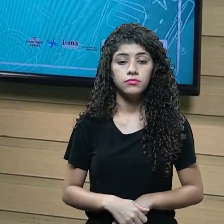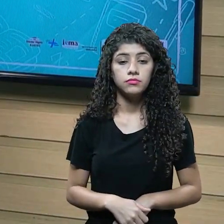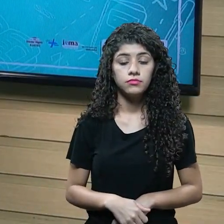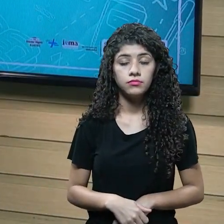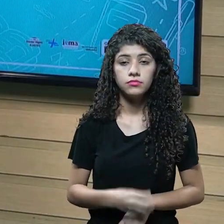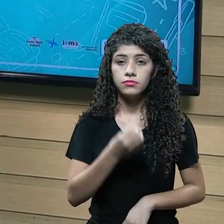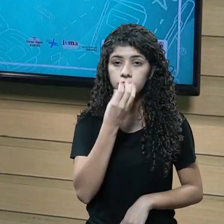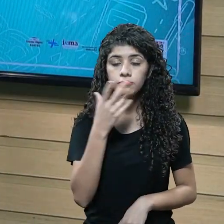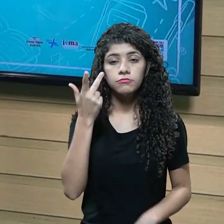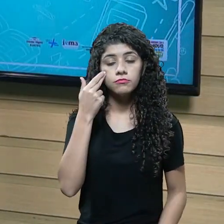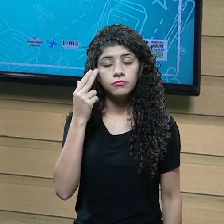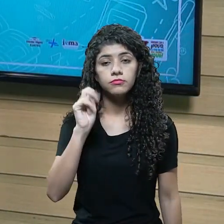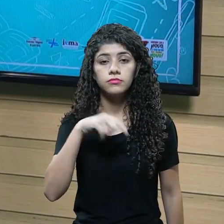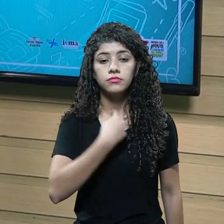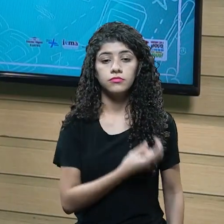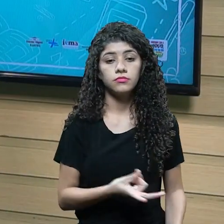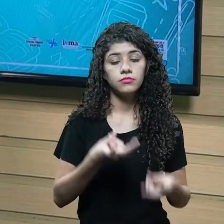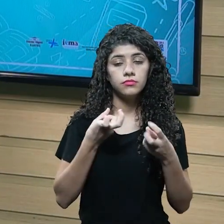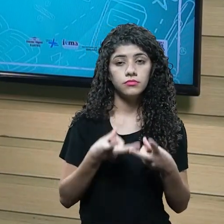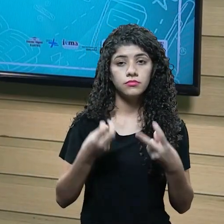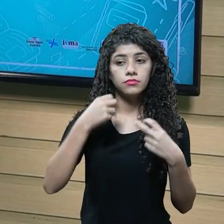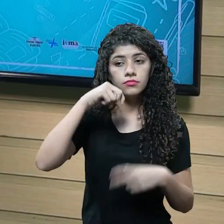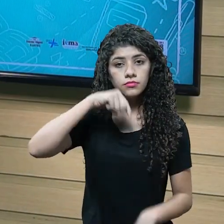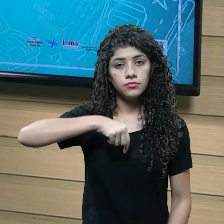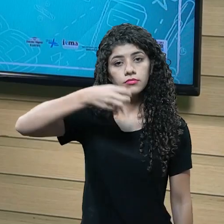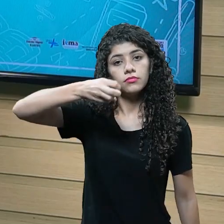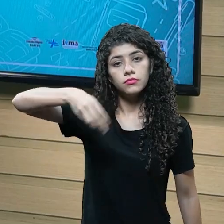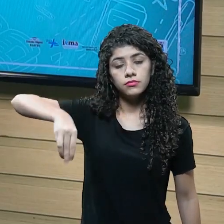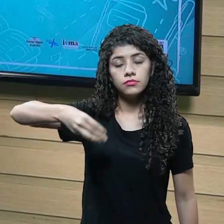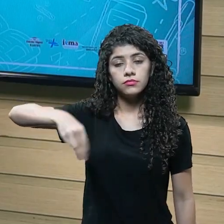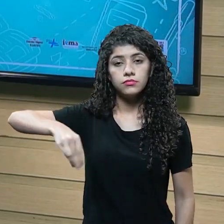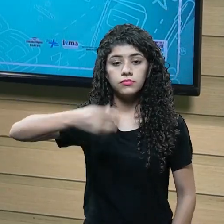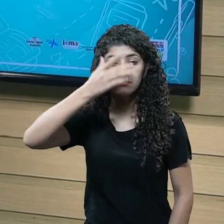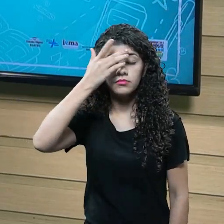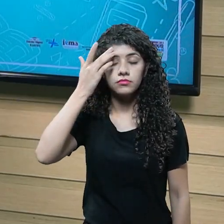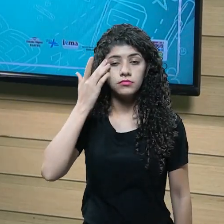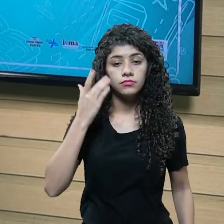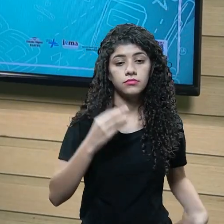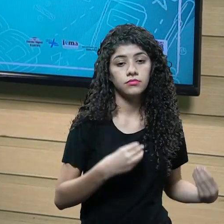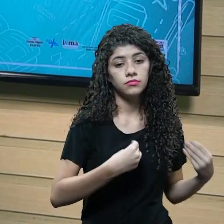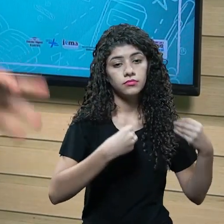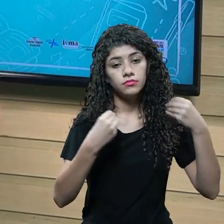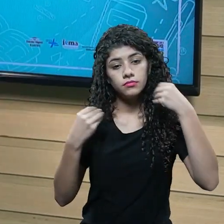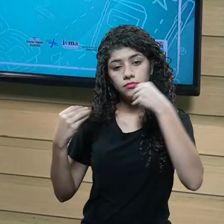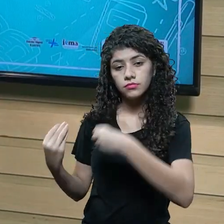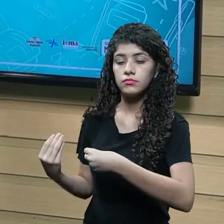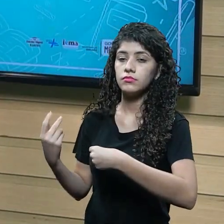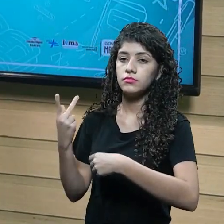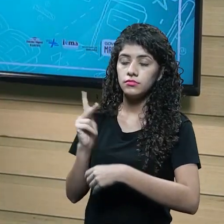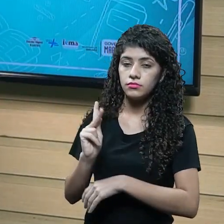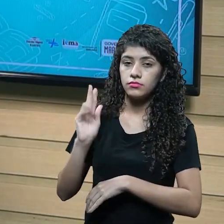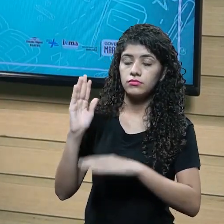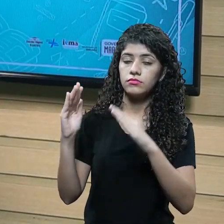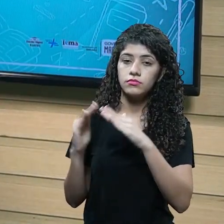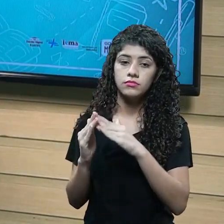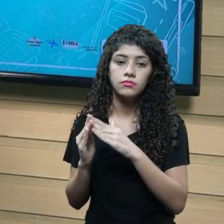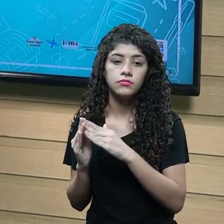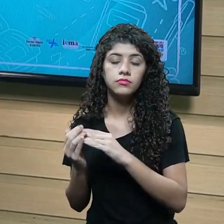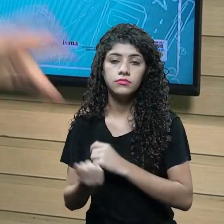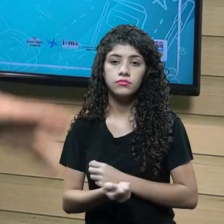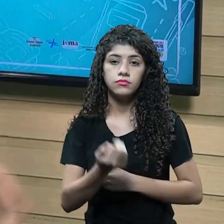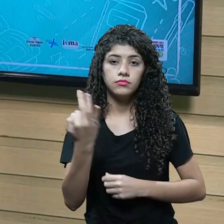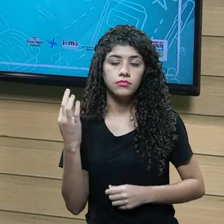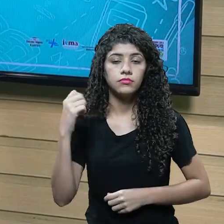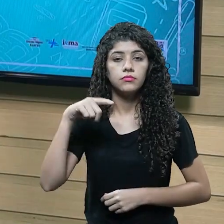comum que nós observamos muito no nosso estado. Aqueles comerciantes onde ele já leva um caminhão, ele leva o produto até a sua mão, leva a quantidade que você quer,